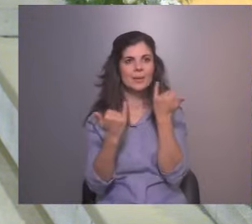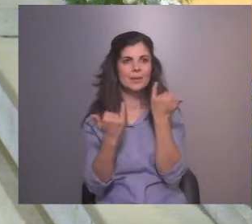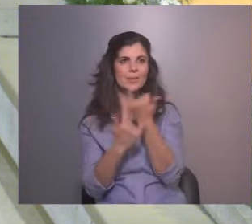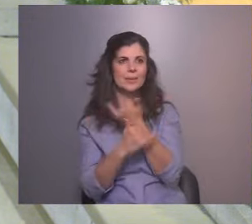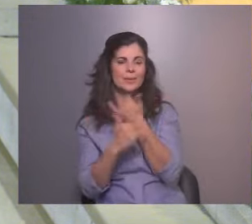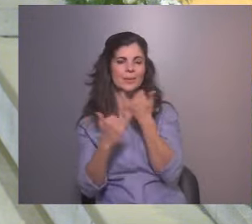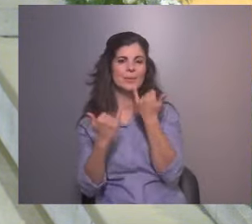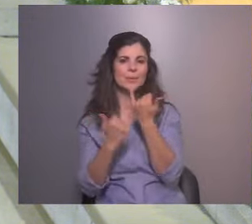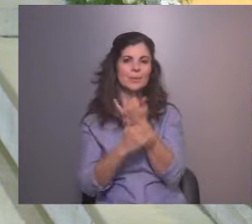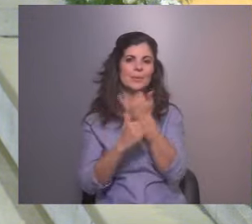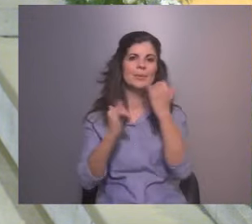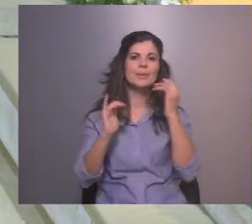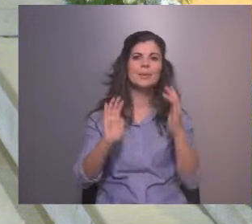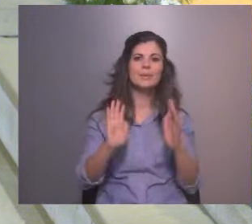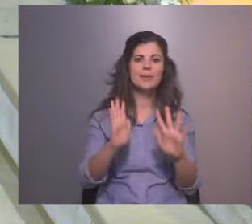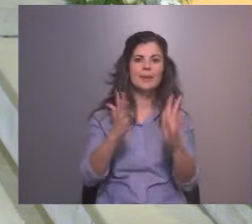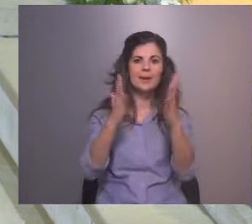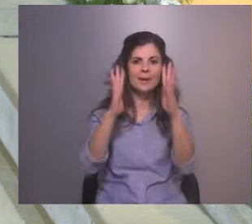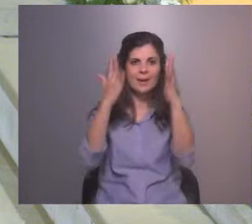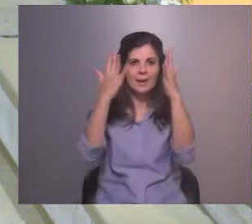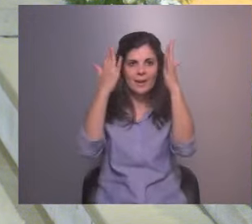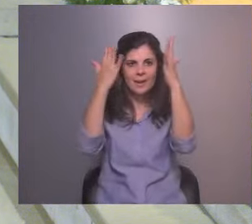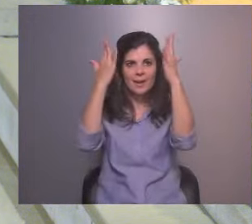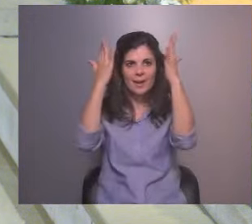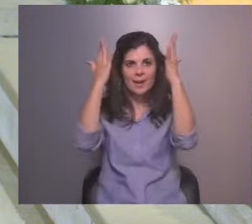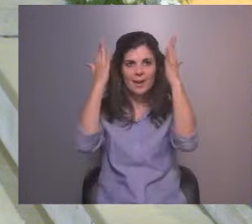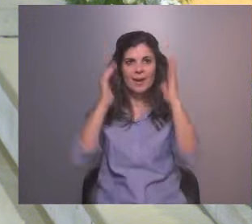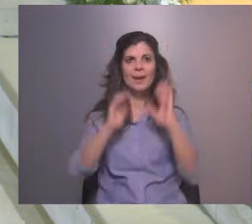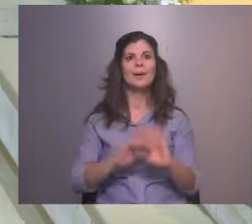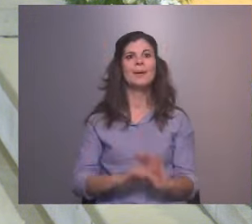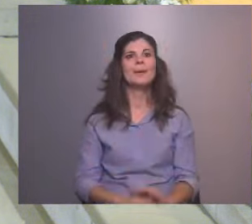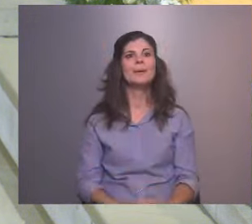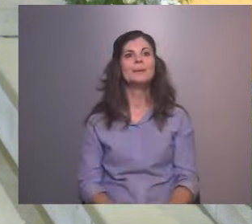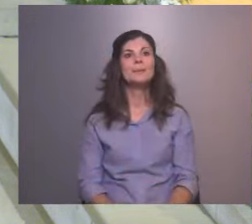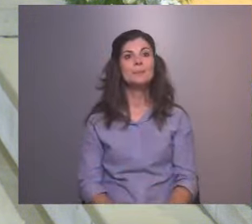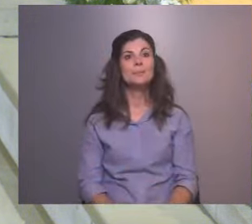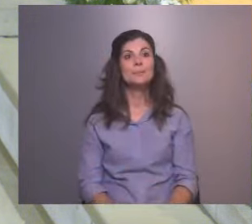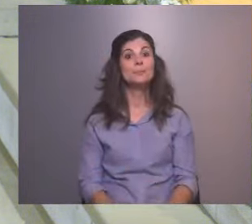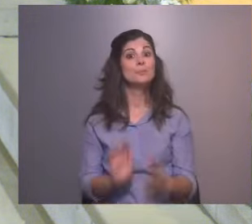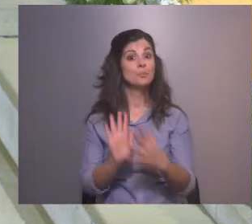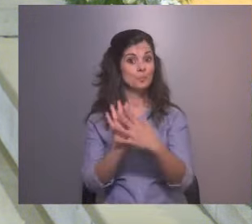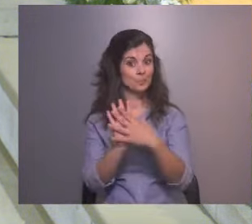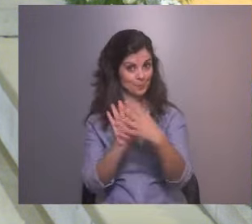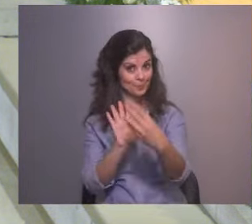Lumen Christi, Amen,